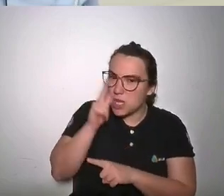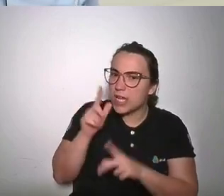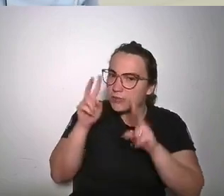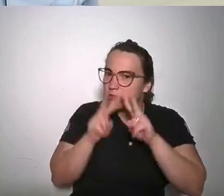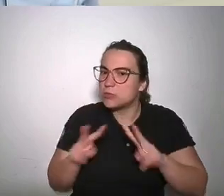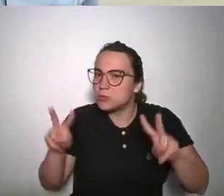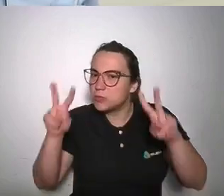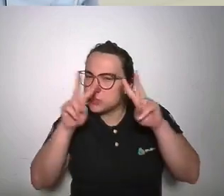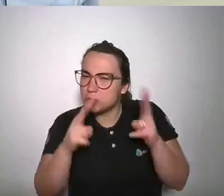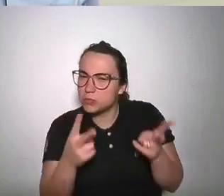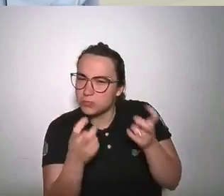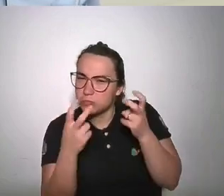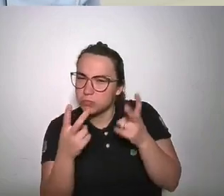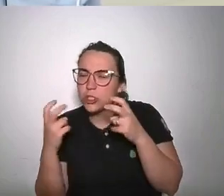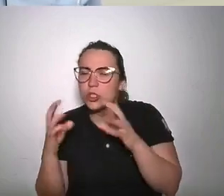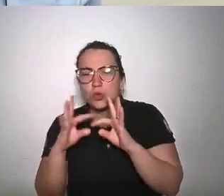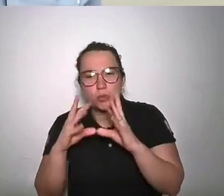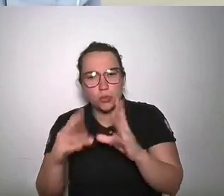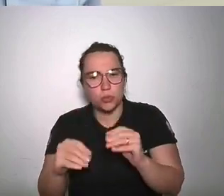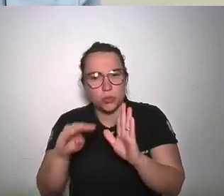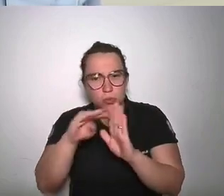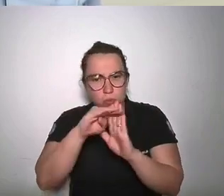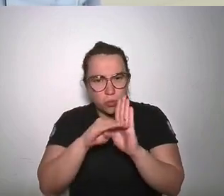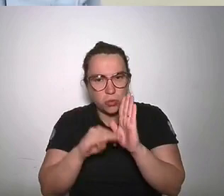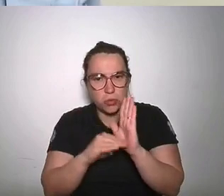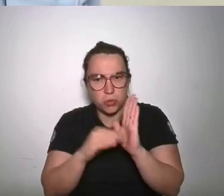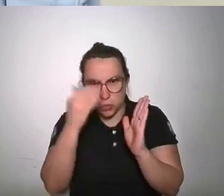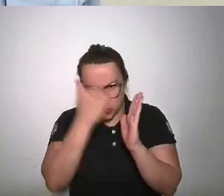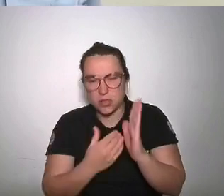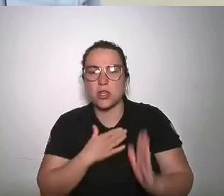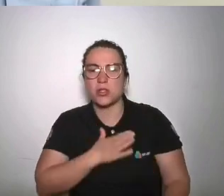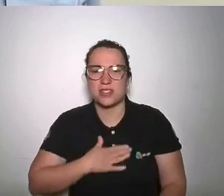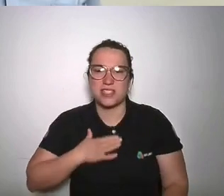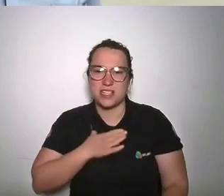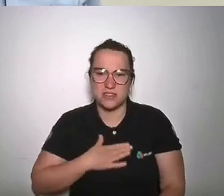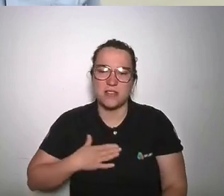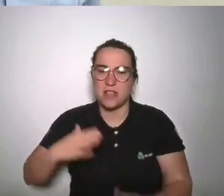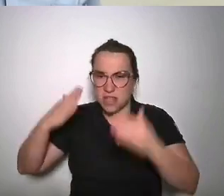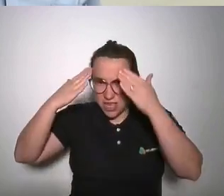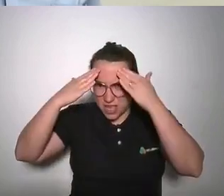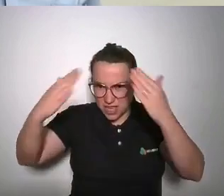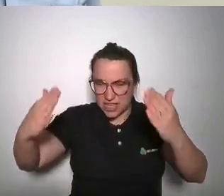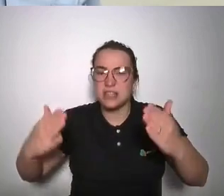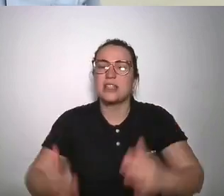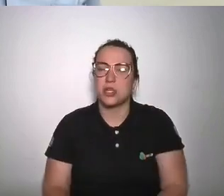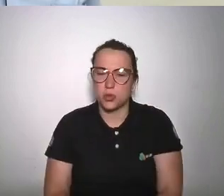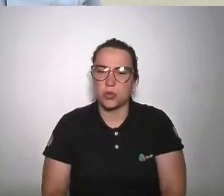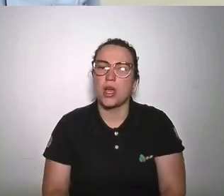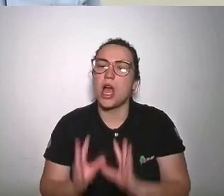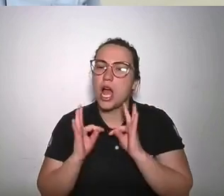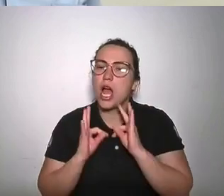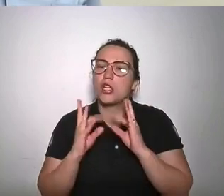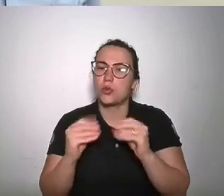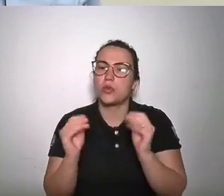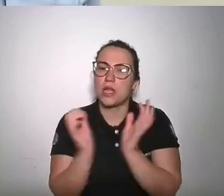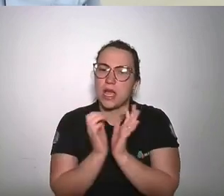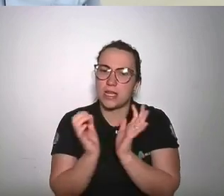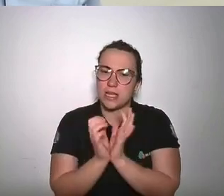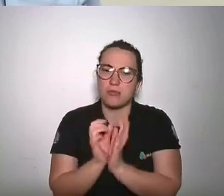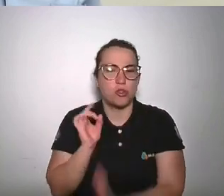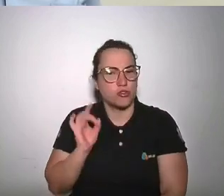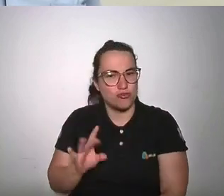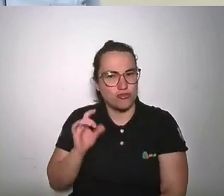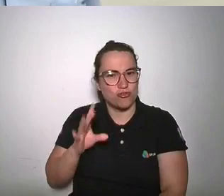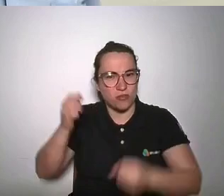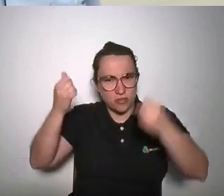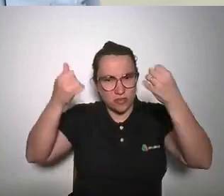e observar todos esses princípios. Eu fico muito satisfeito e agradeço enormemente toda a nossa equipe. Era isso que eu queria falar no